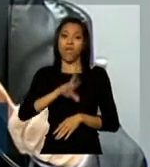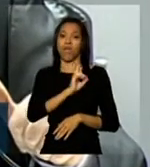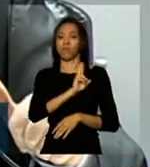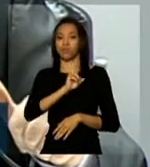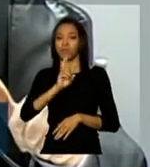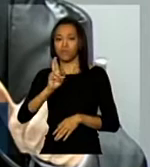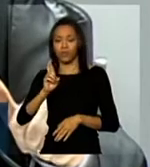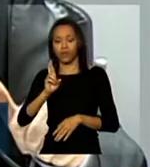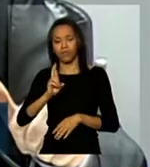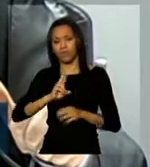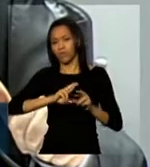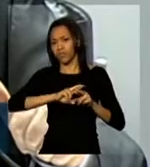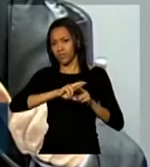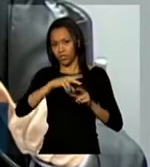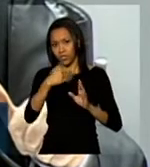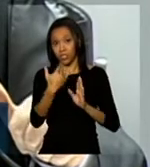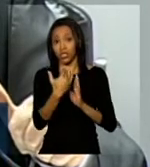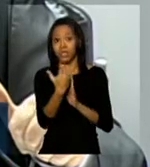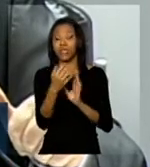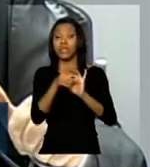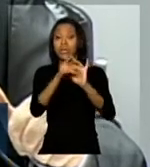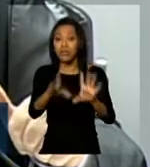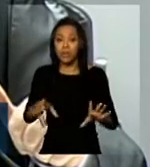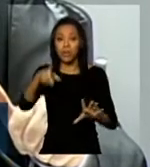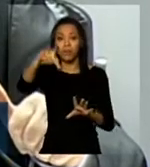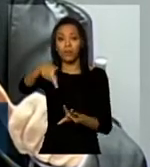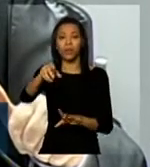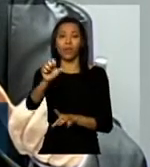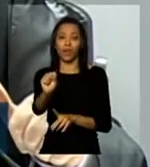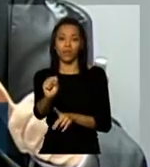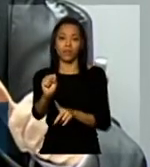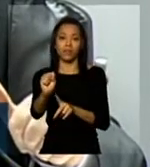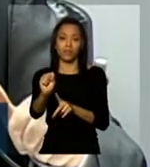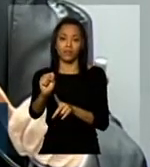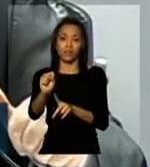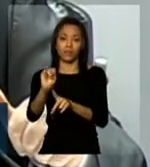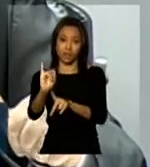Finame que libera o PSI. Então, mas